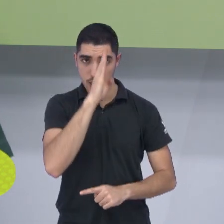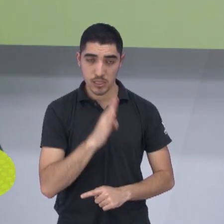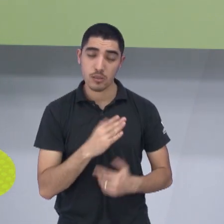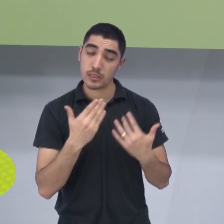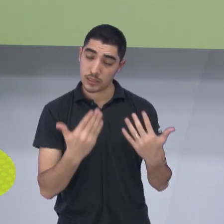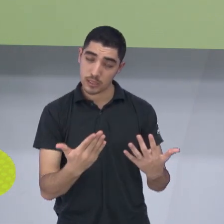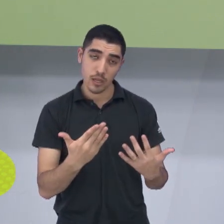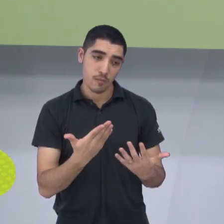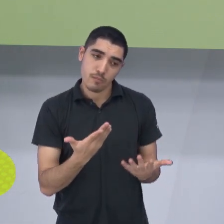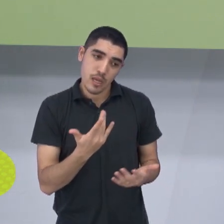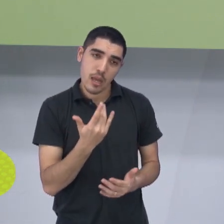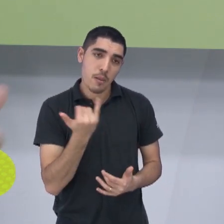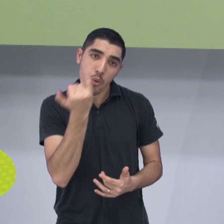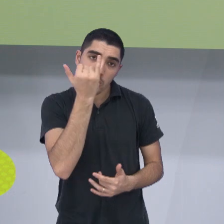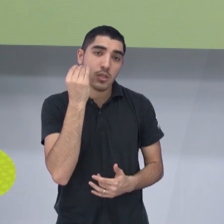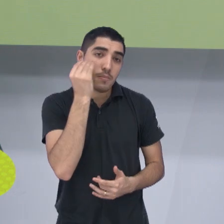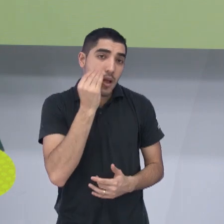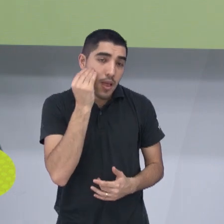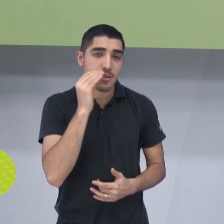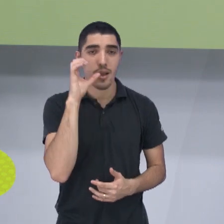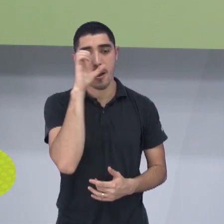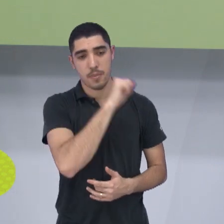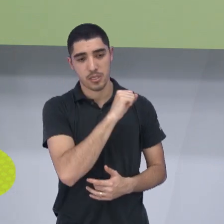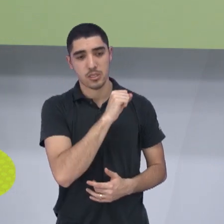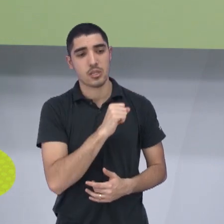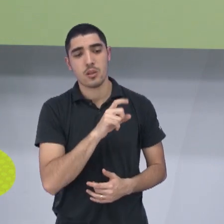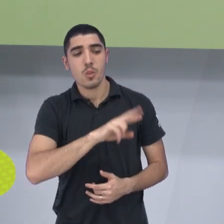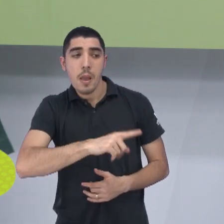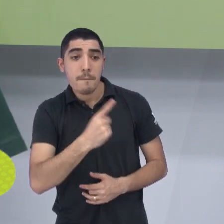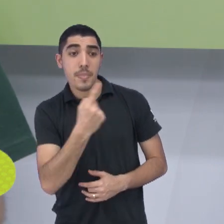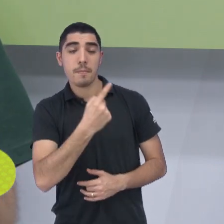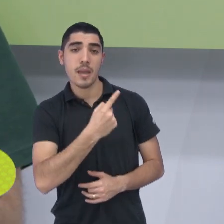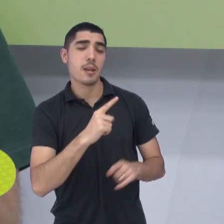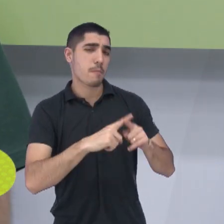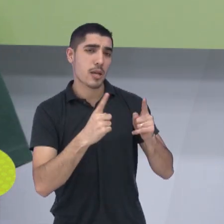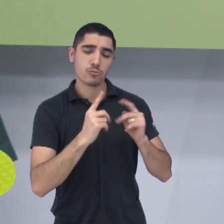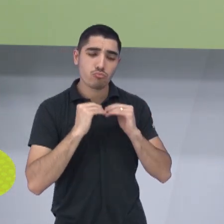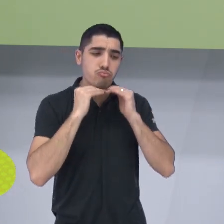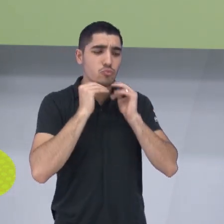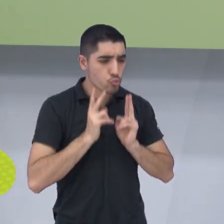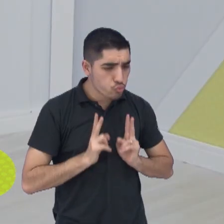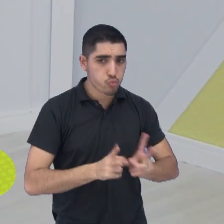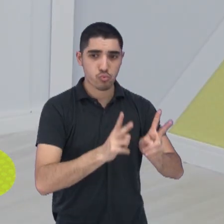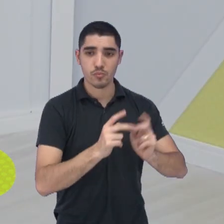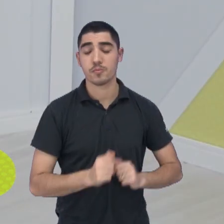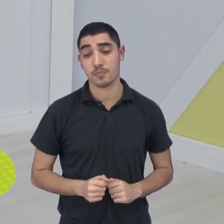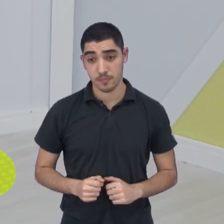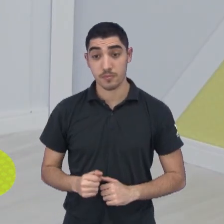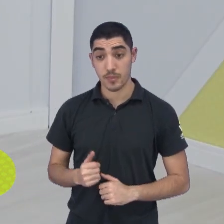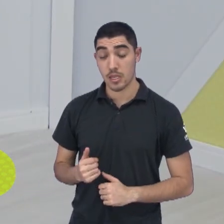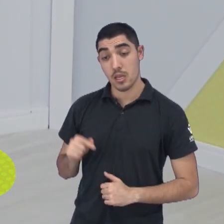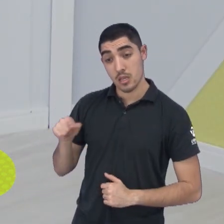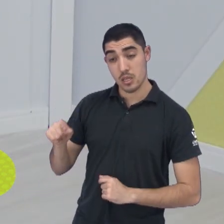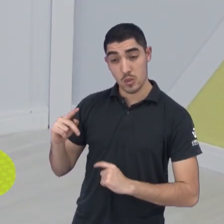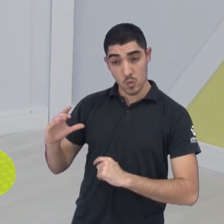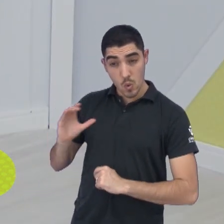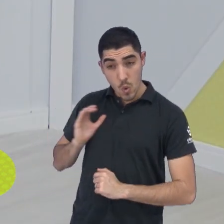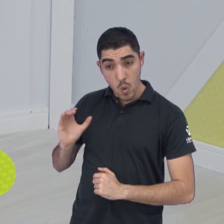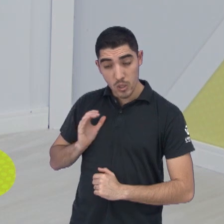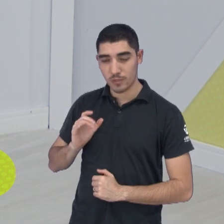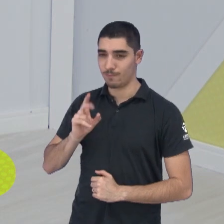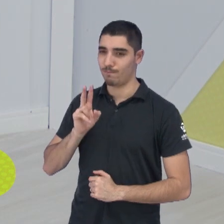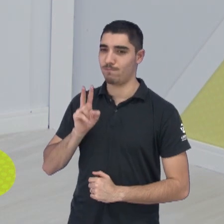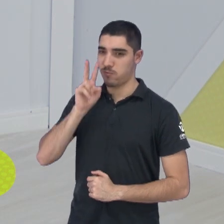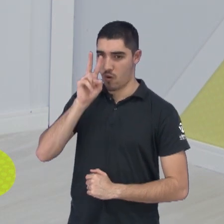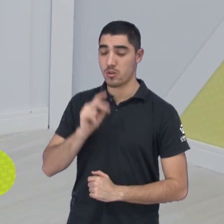aprendizado nessa segunda rodada, enfim, ganhar a primeira e perder a segunda, mas cabeça erguida que tem mais campeonato pela frente. E o Corinthians é uma equipe muito forte. O